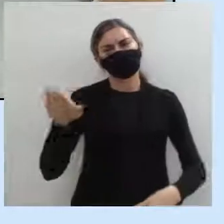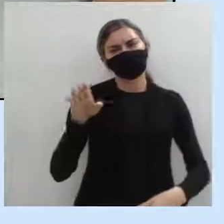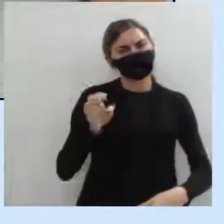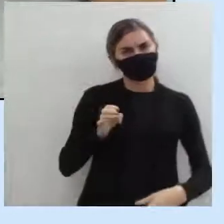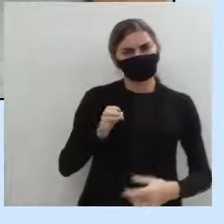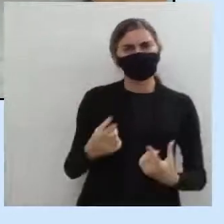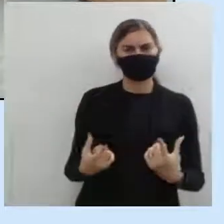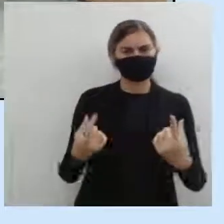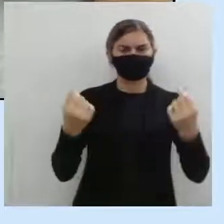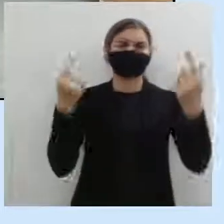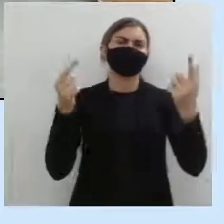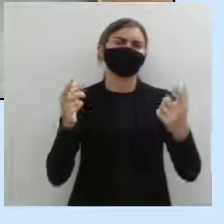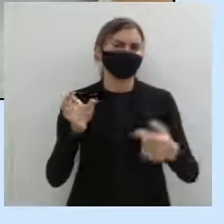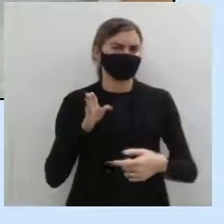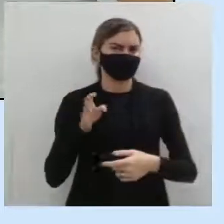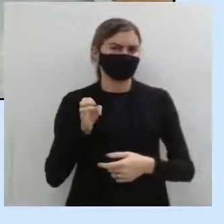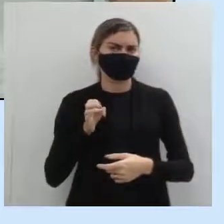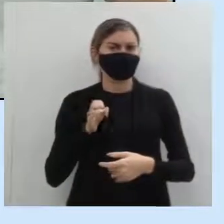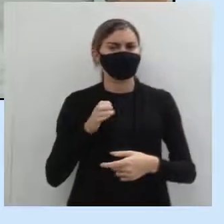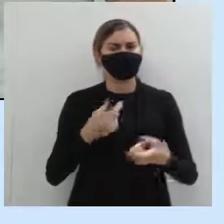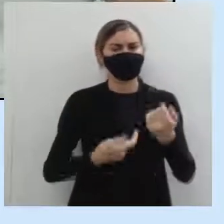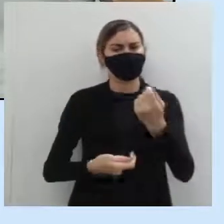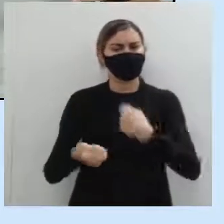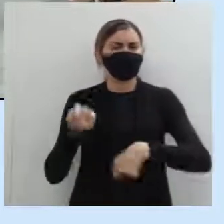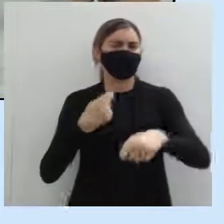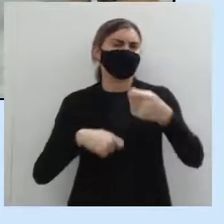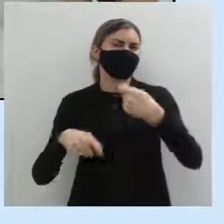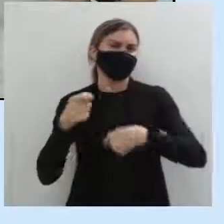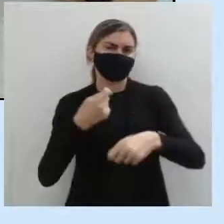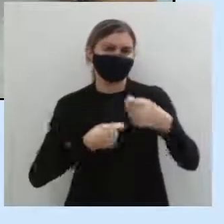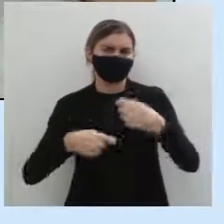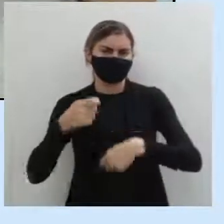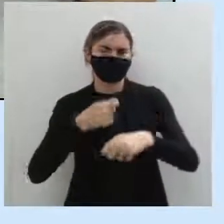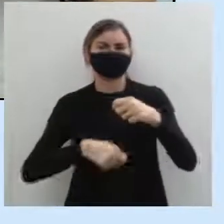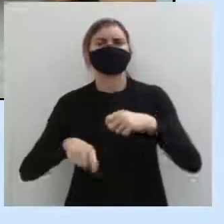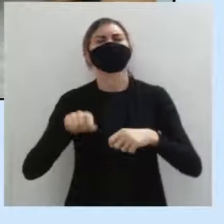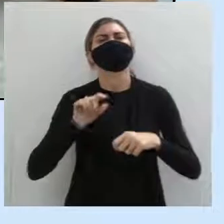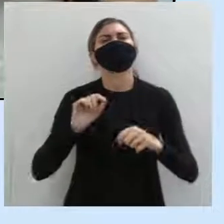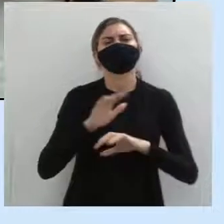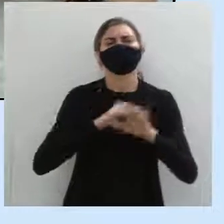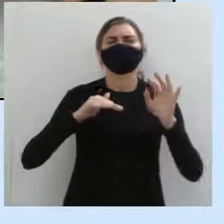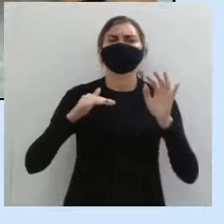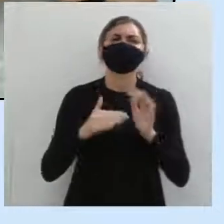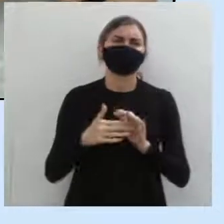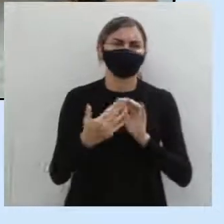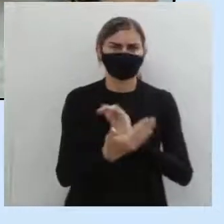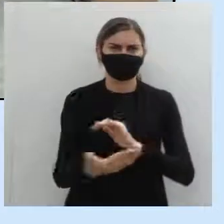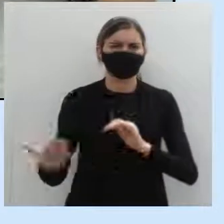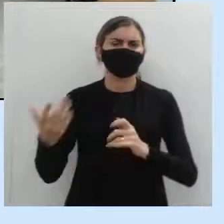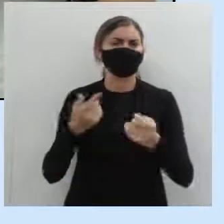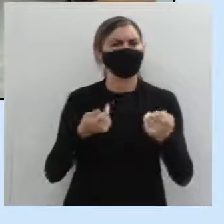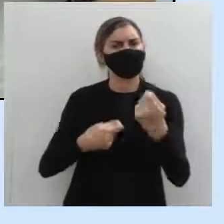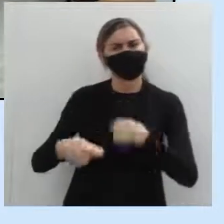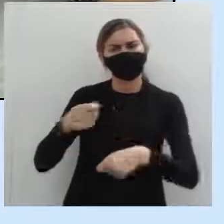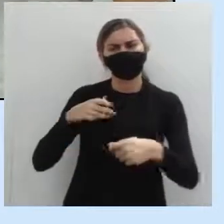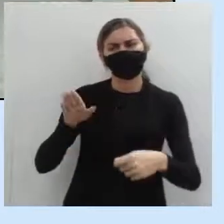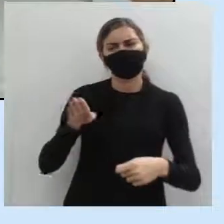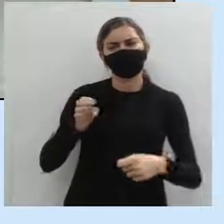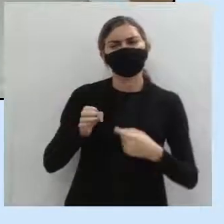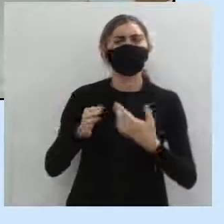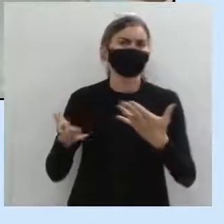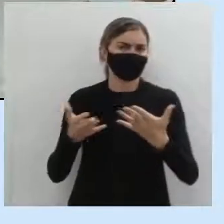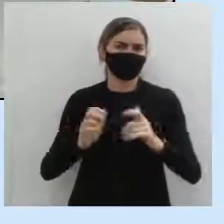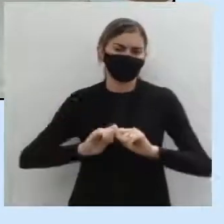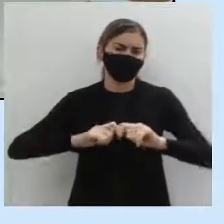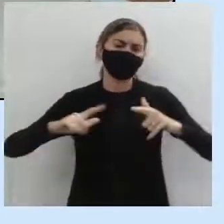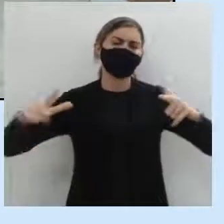burguesia geralmente formada por comerciantes. E como todo comerciante, a burguesia vai querer